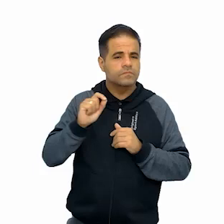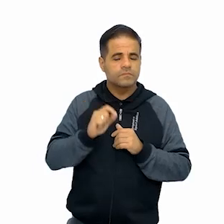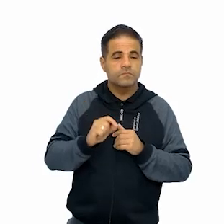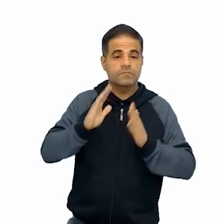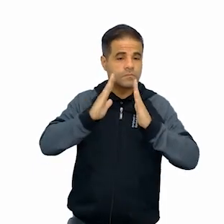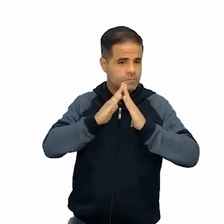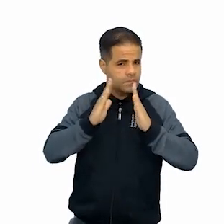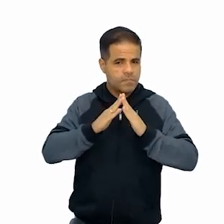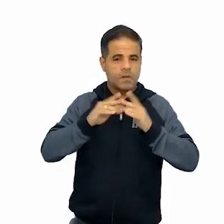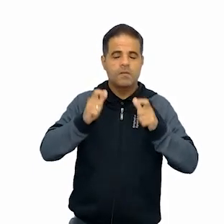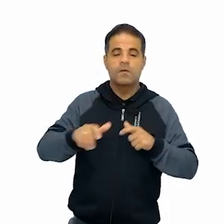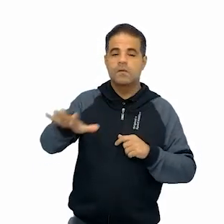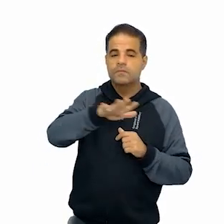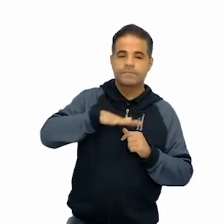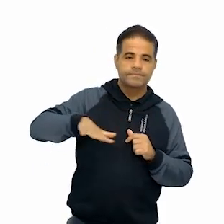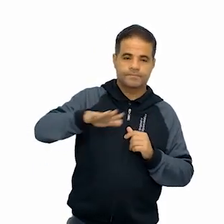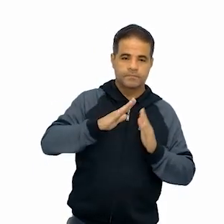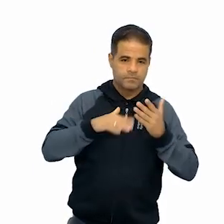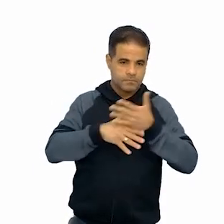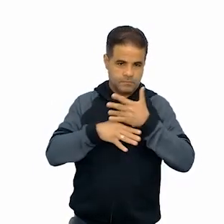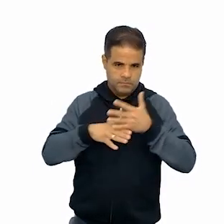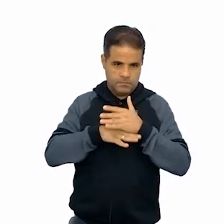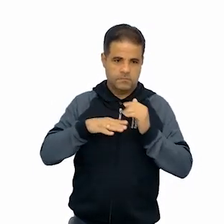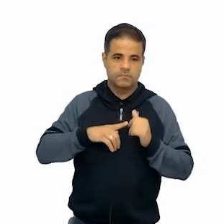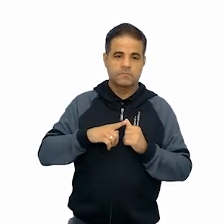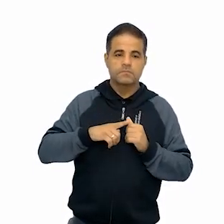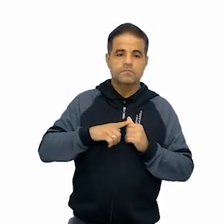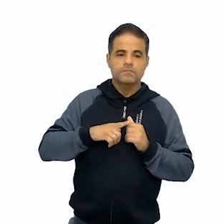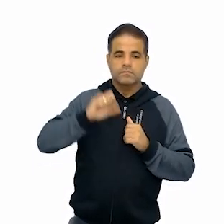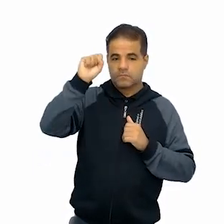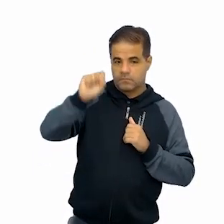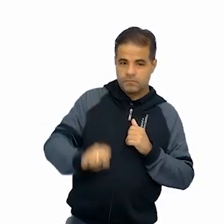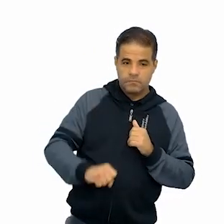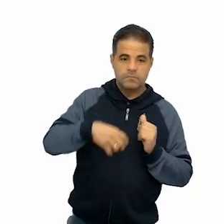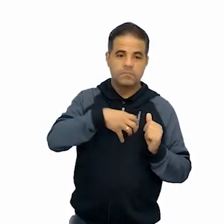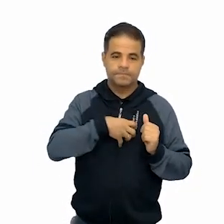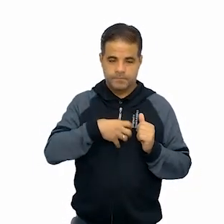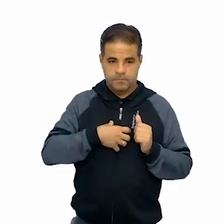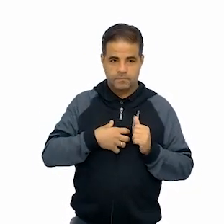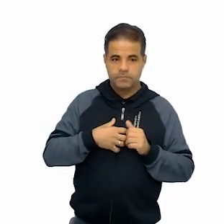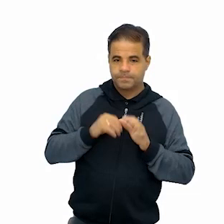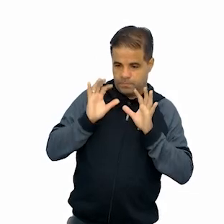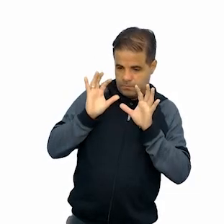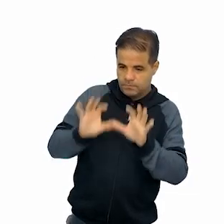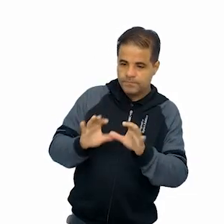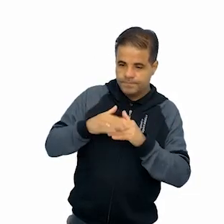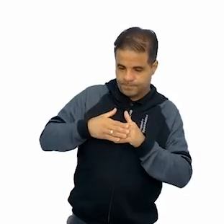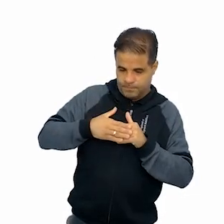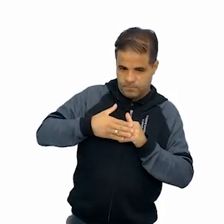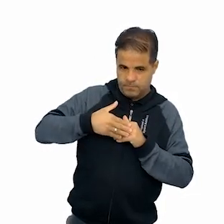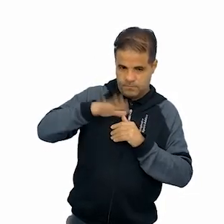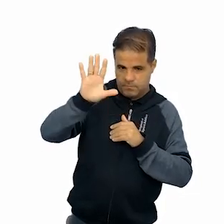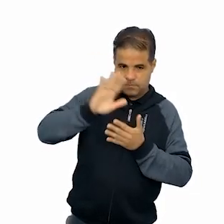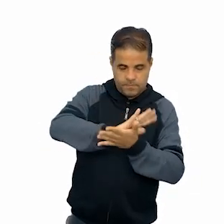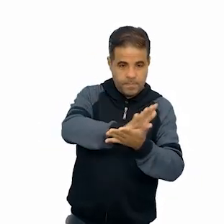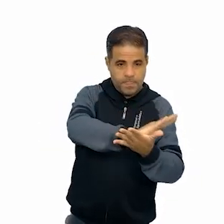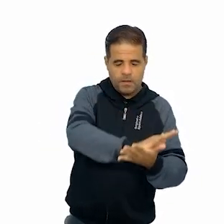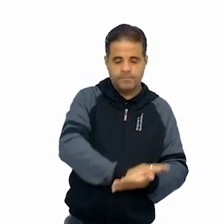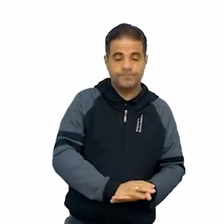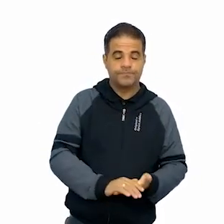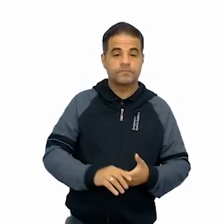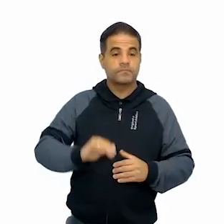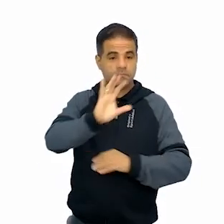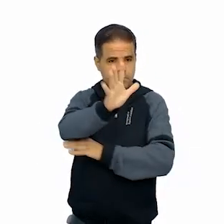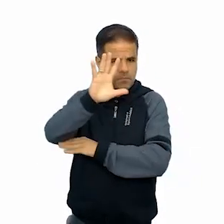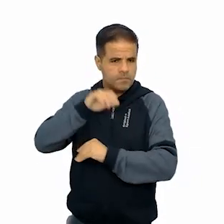habita apenas na região do município de Una, no sul baiano. Sua maior ameaça é a intensa destruição